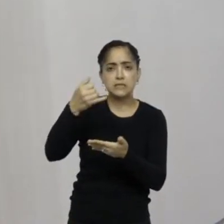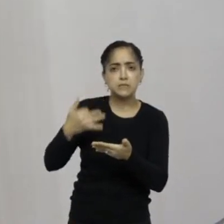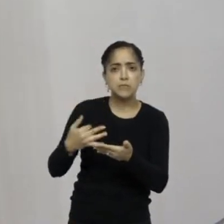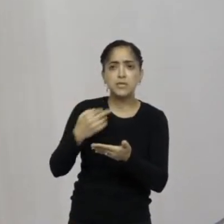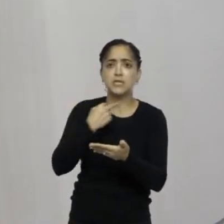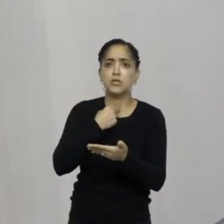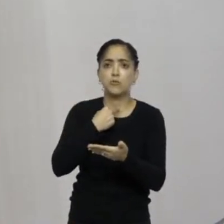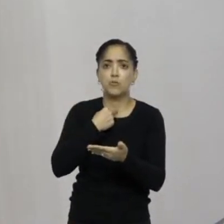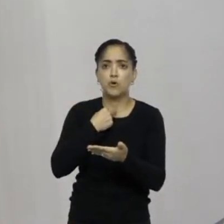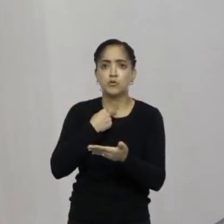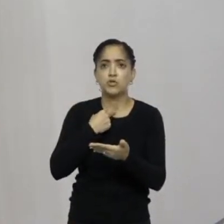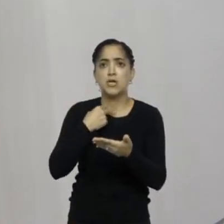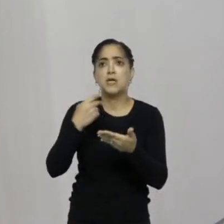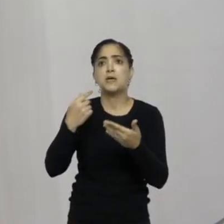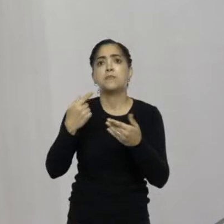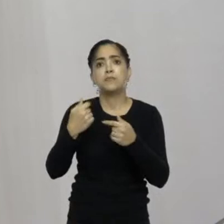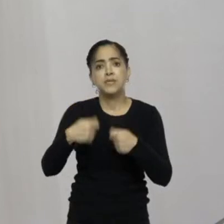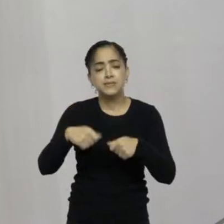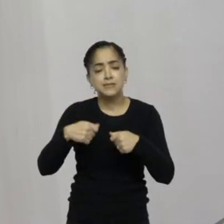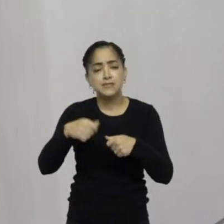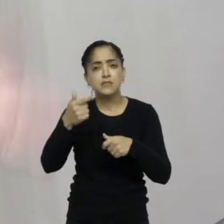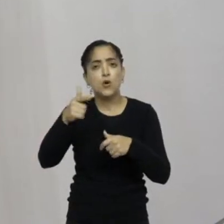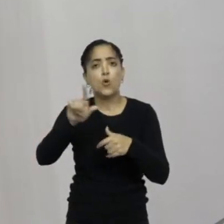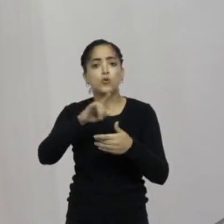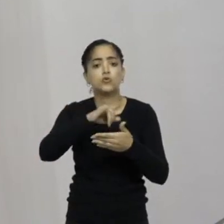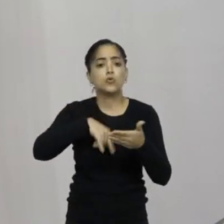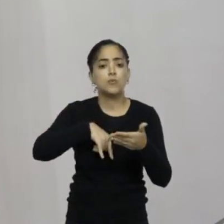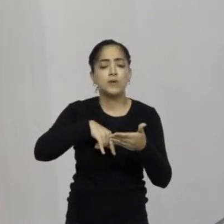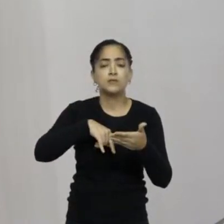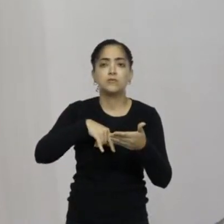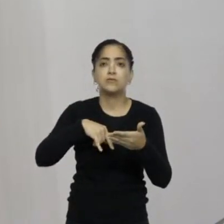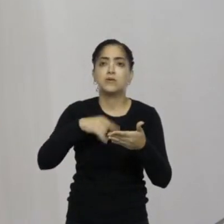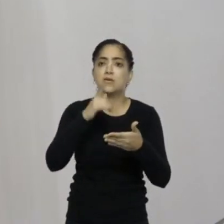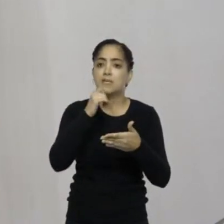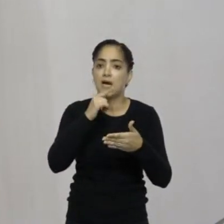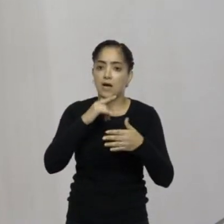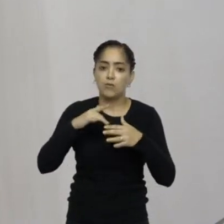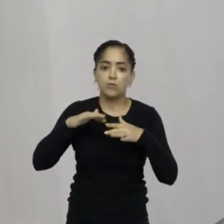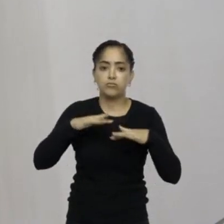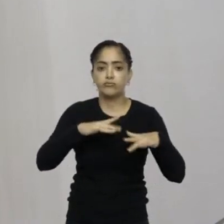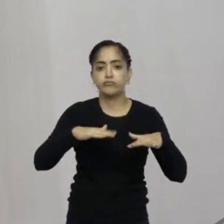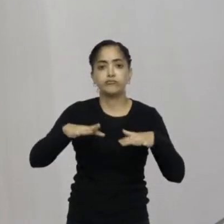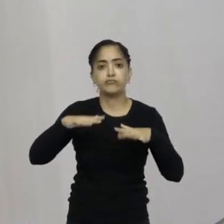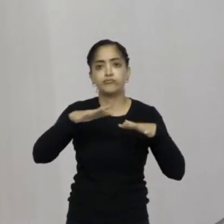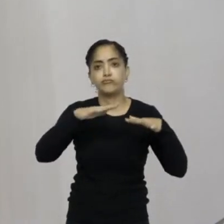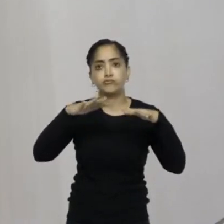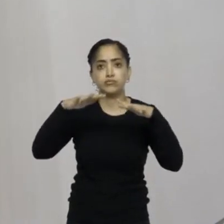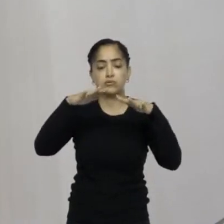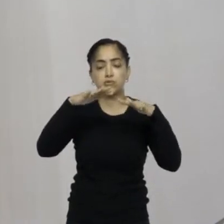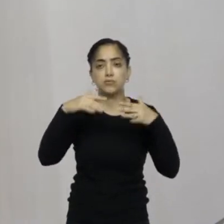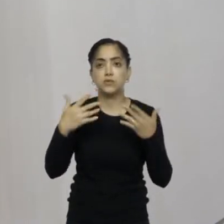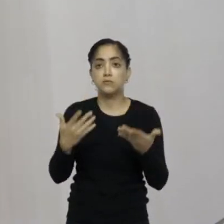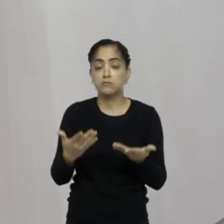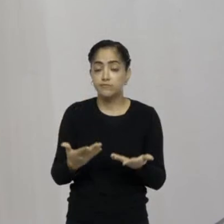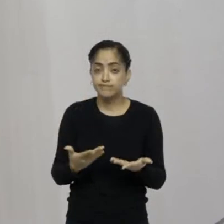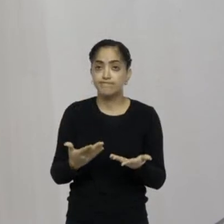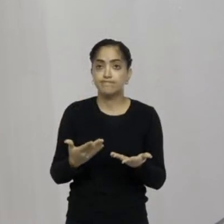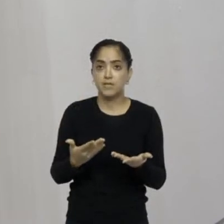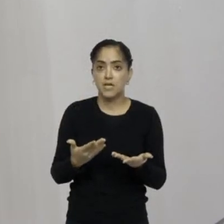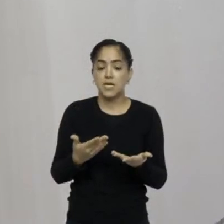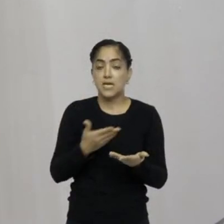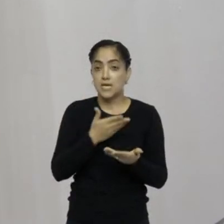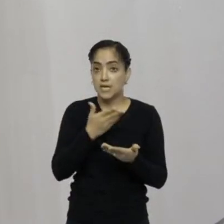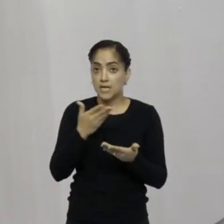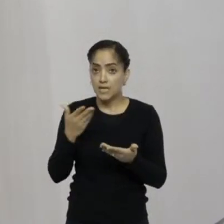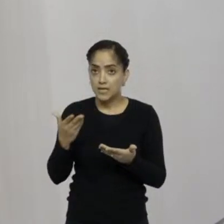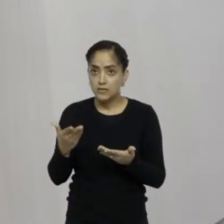eu preciso de outro laudo que eu posso fazer, e a água entrando na casa das pessoas. Então, essas são as coisas que